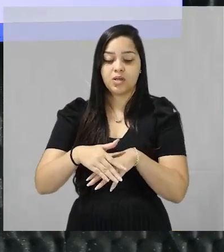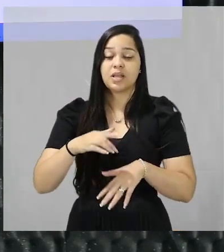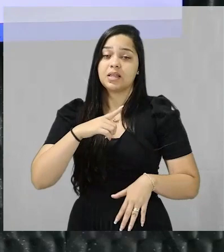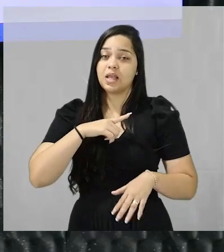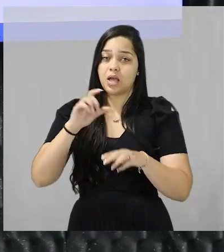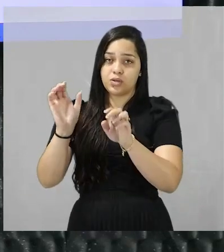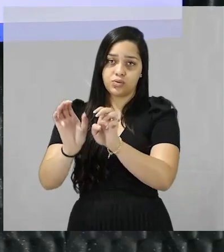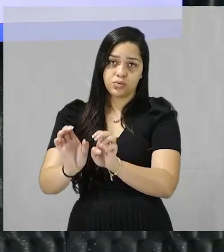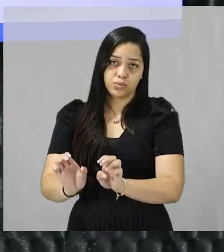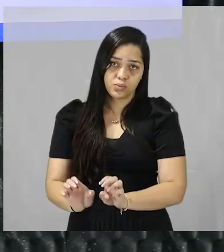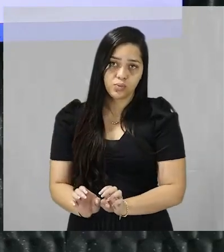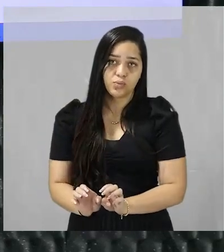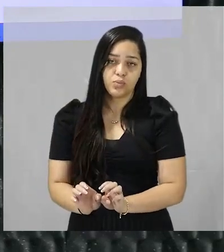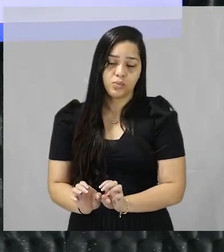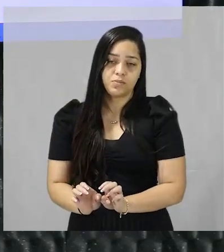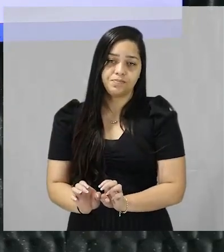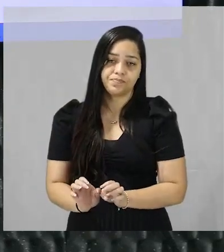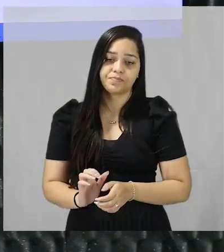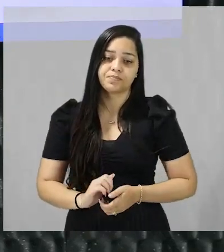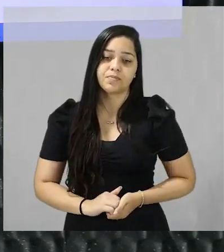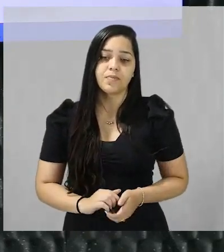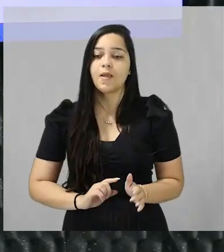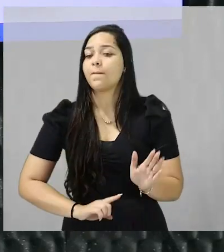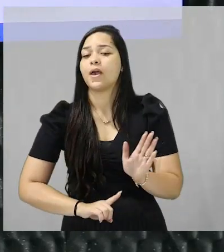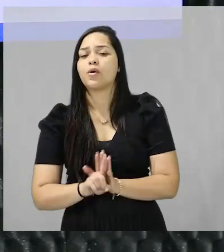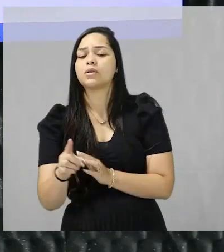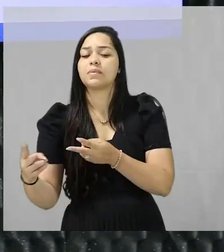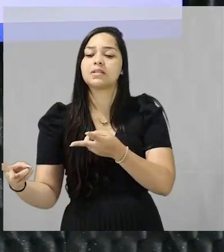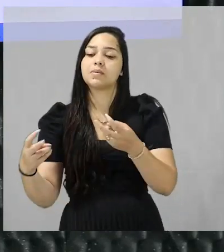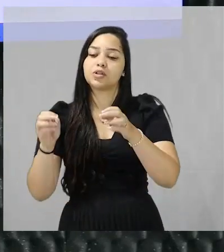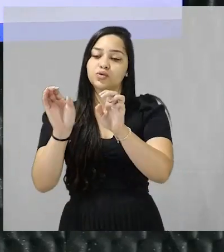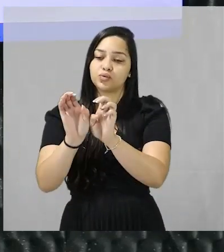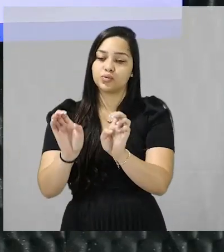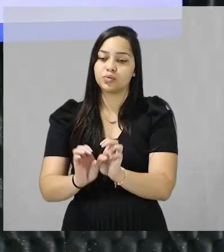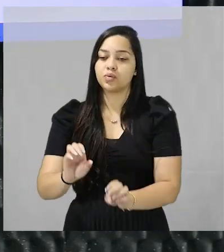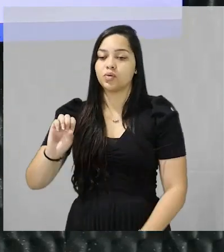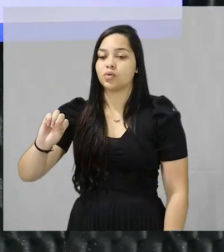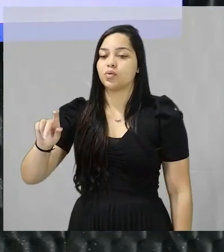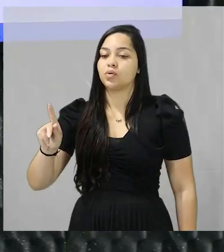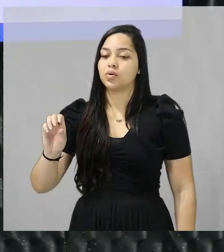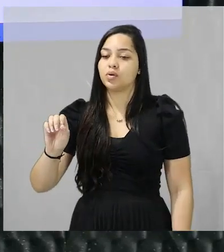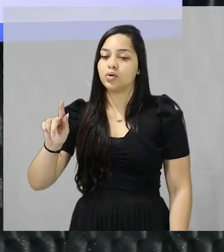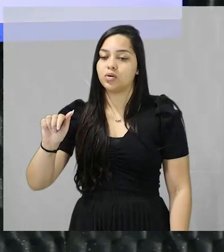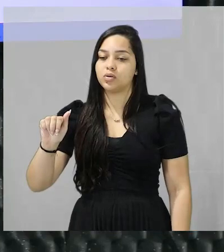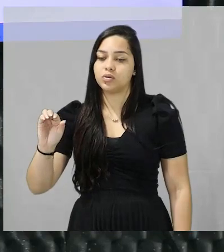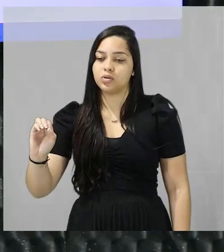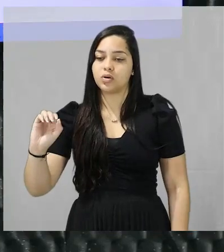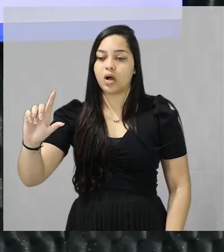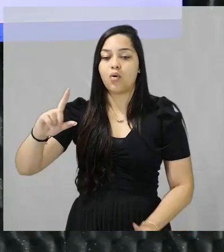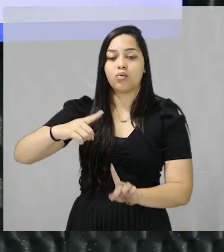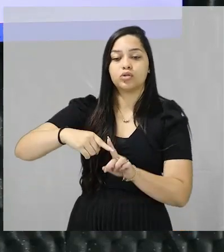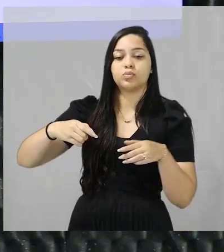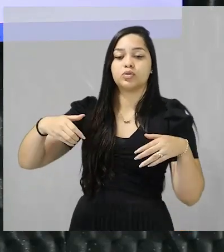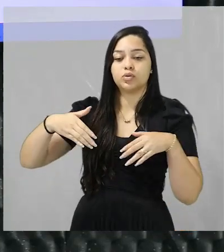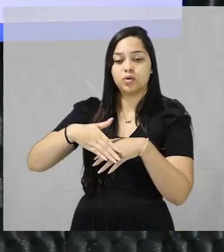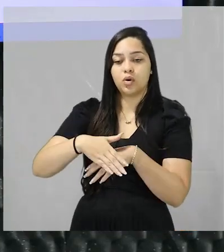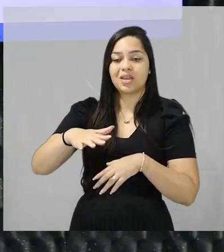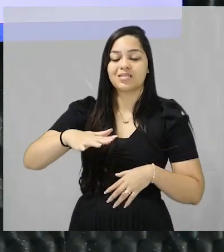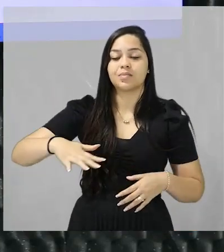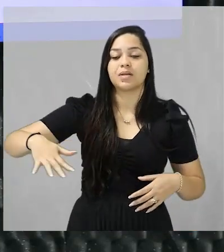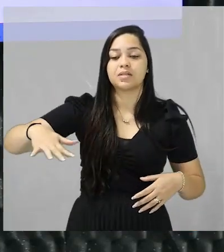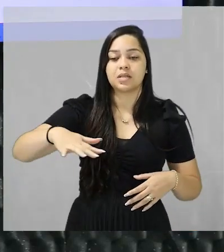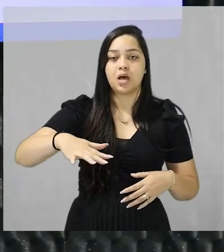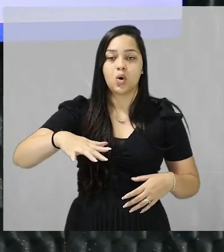estrutura. Bom, pergunta. Observando a estrutura do shogal, o tipo de isomeria